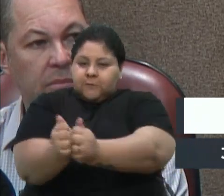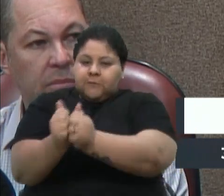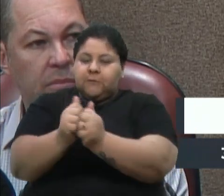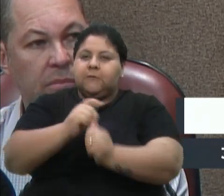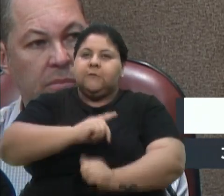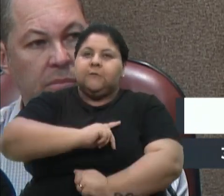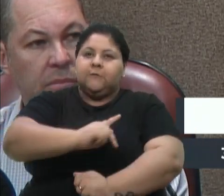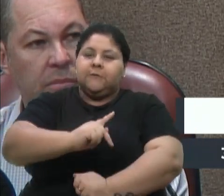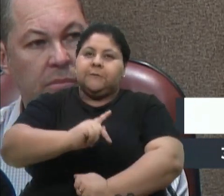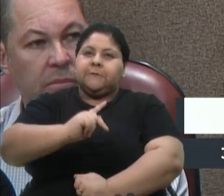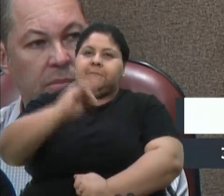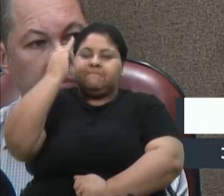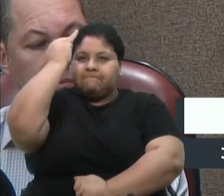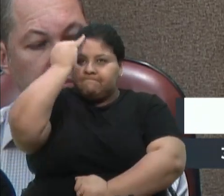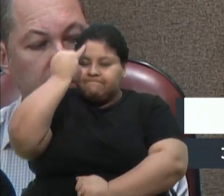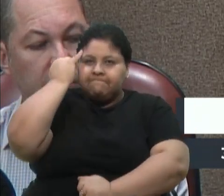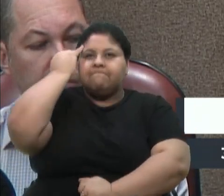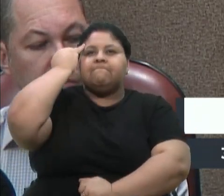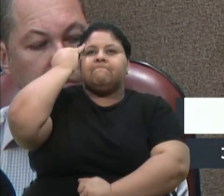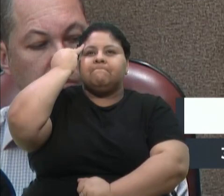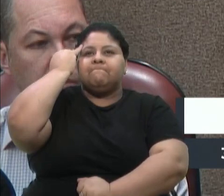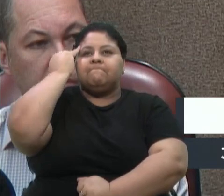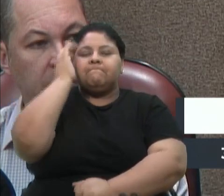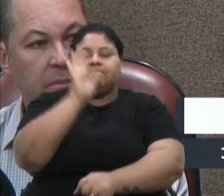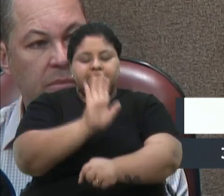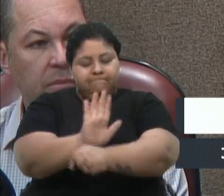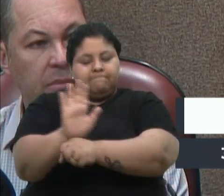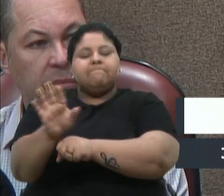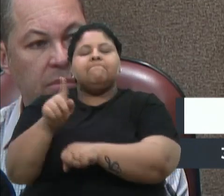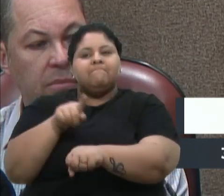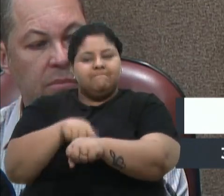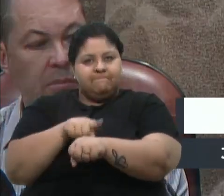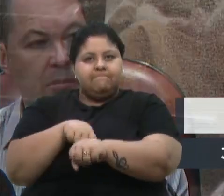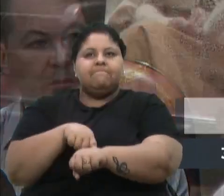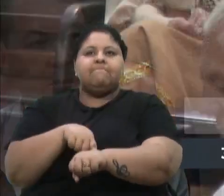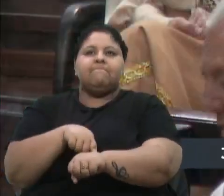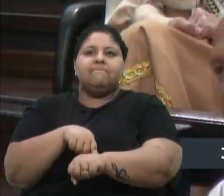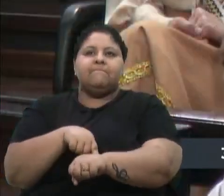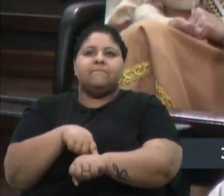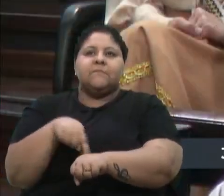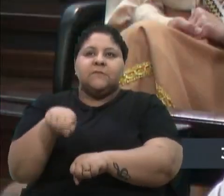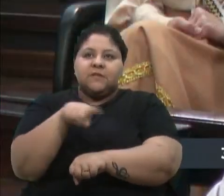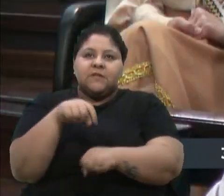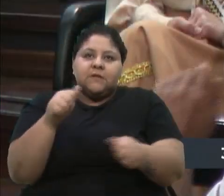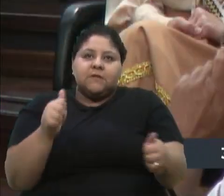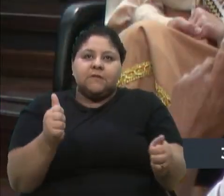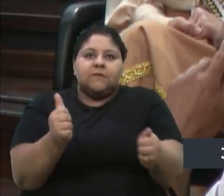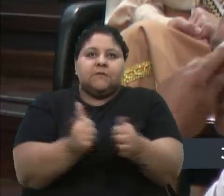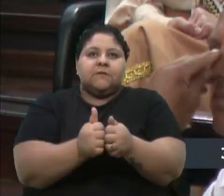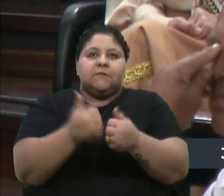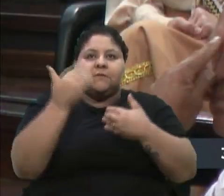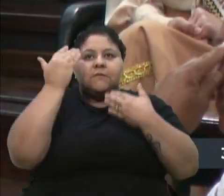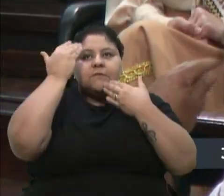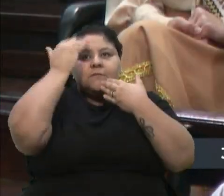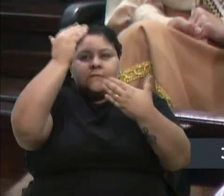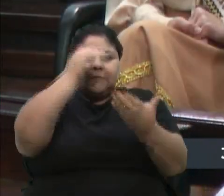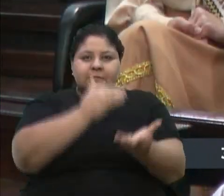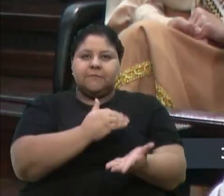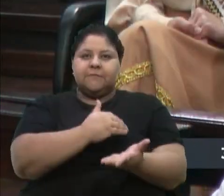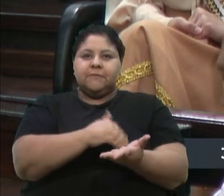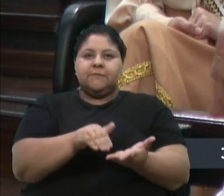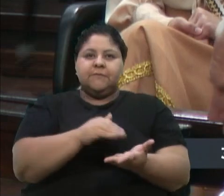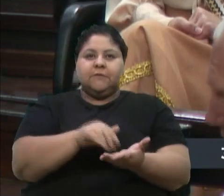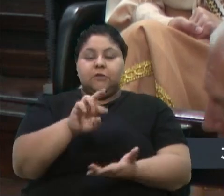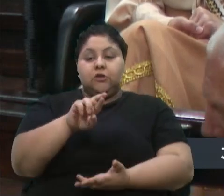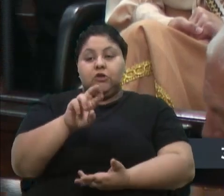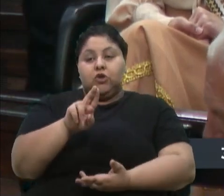presidente José D'Ambrosio também, que ajudou nesse momento, né, para que a gente juntos, agradecer ao secretário Rudimar